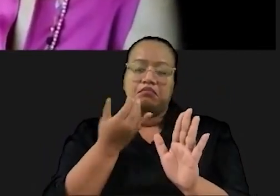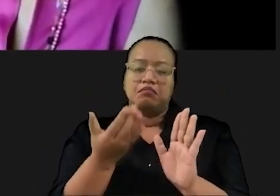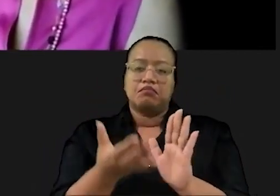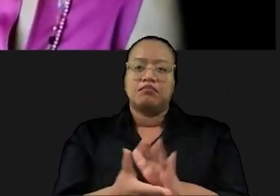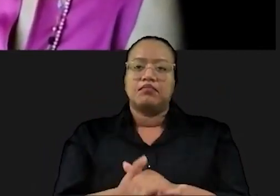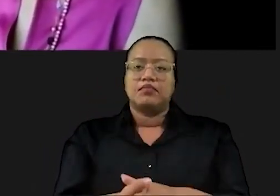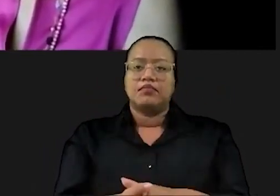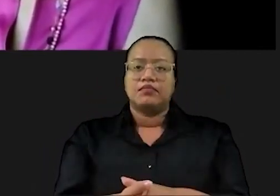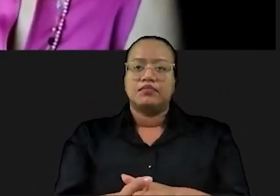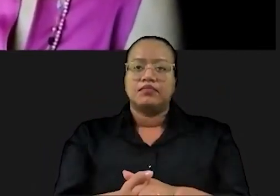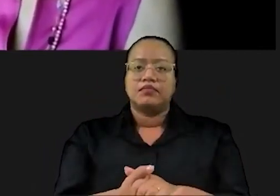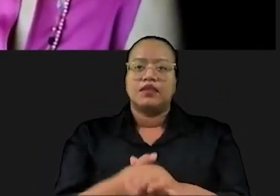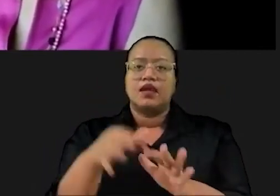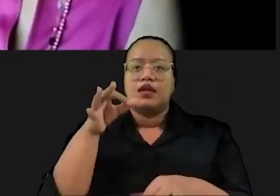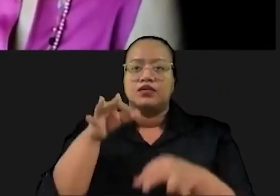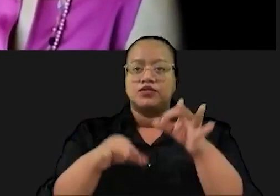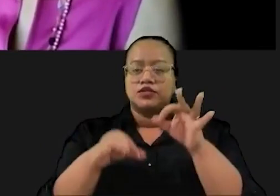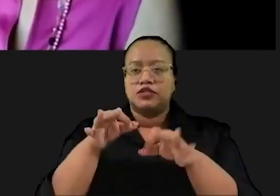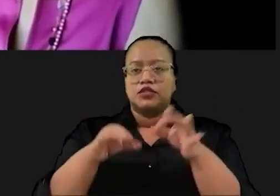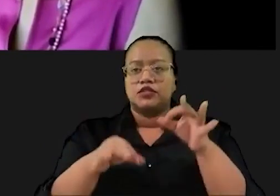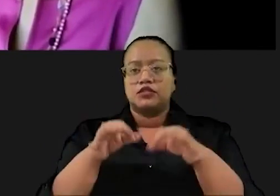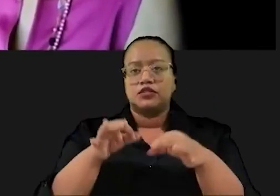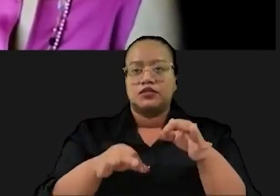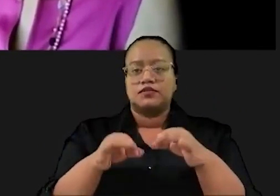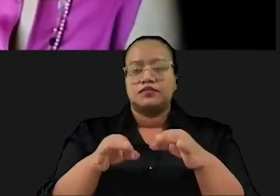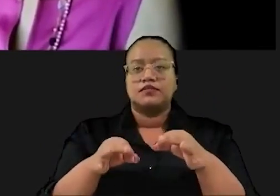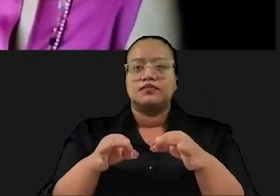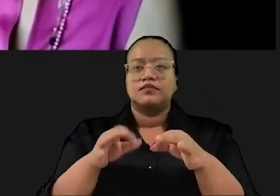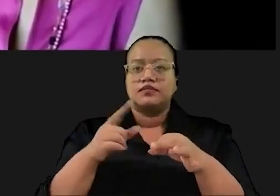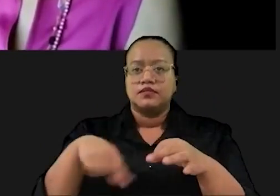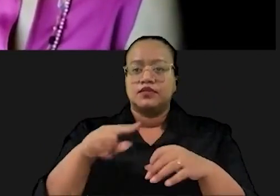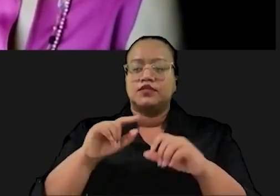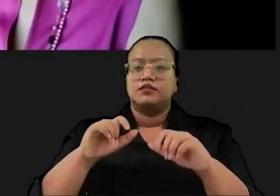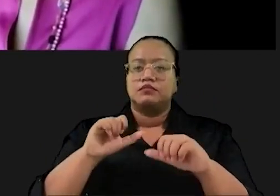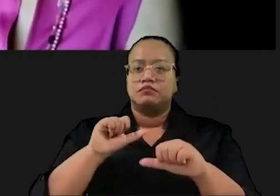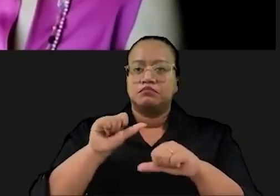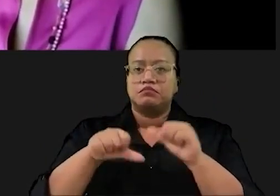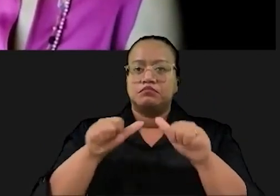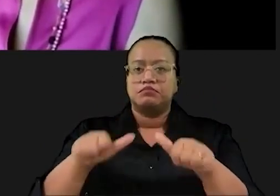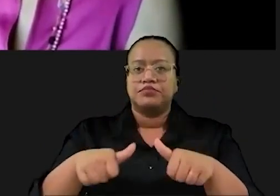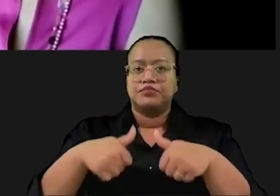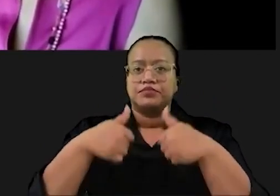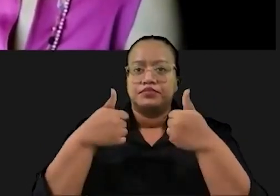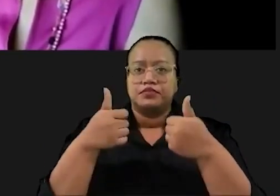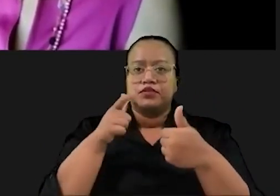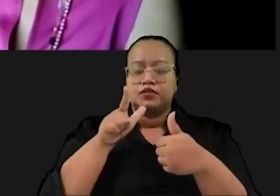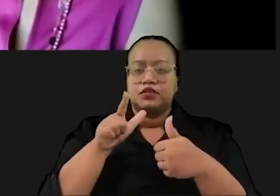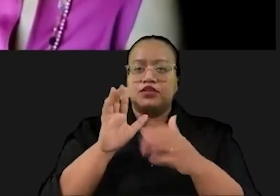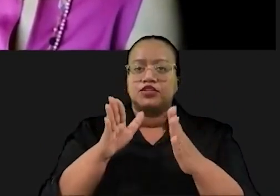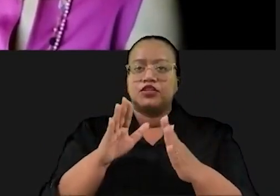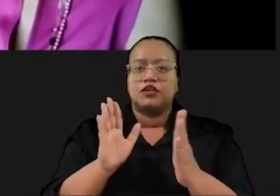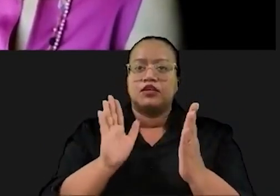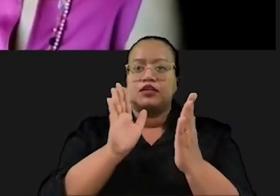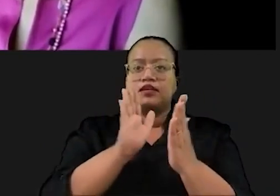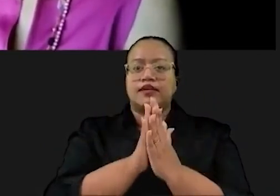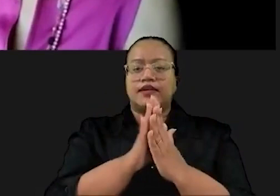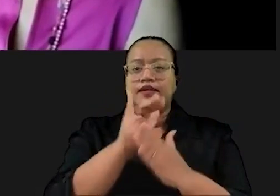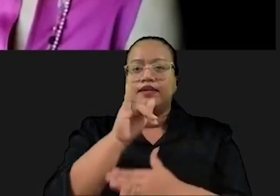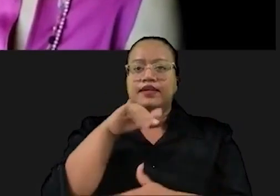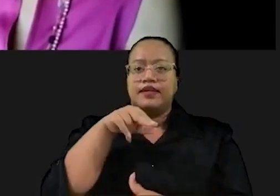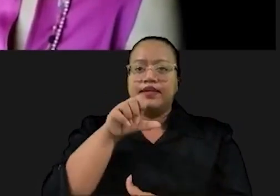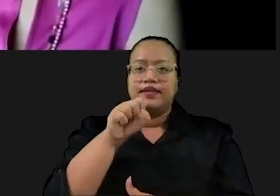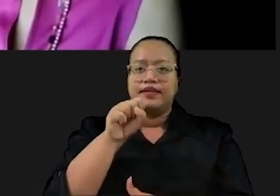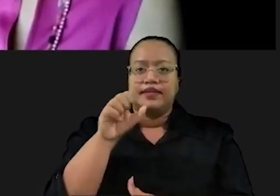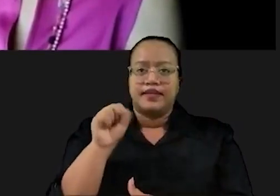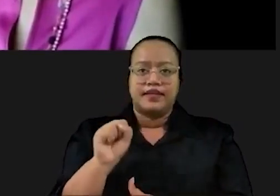melhoramos muito da audiência, porque agora chegamos com o INSS e sempre trazemos, né, em parcerias